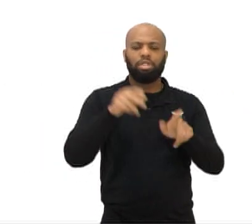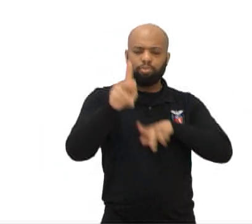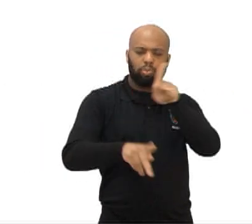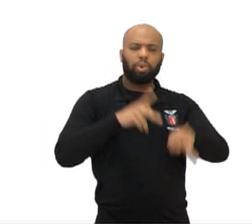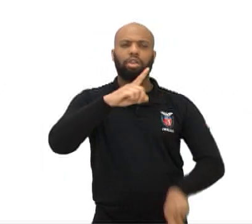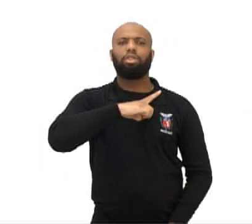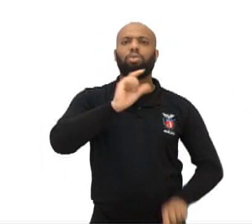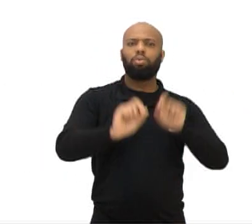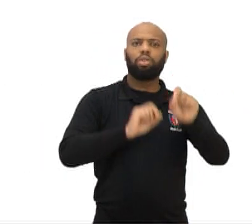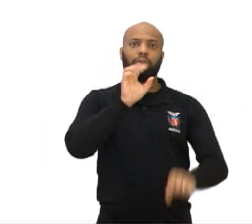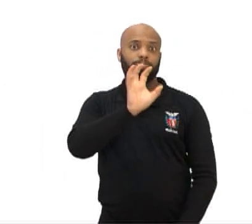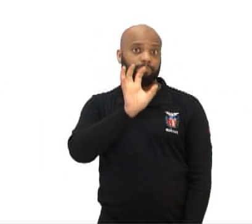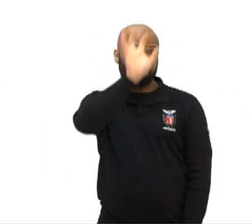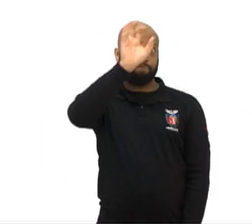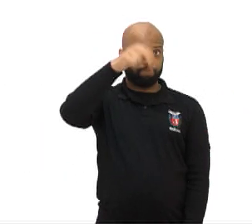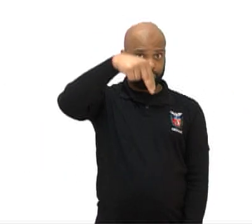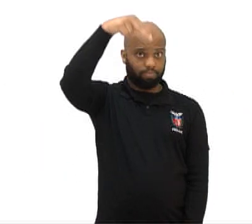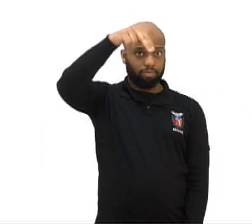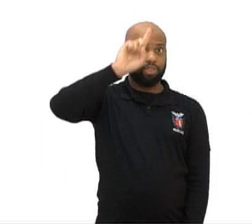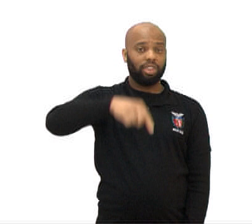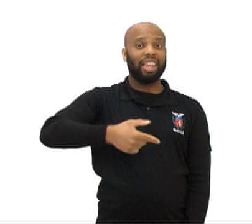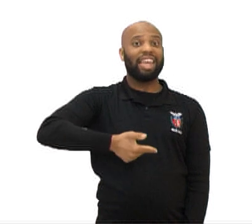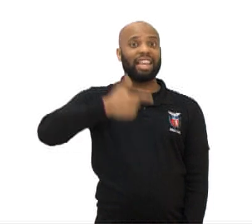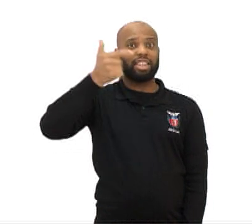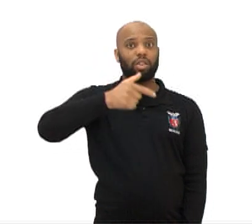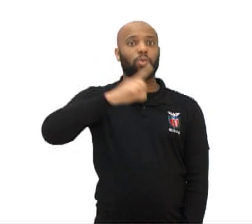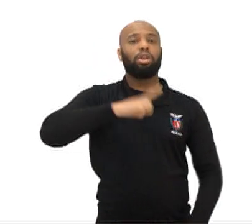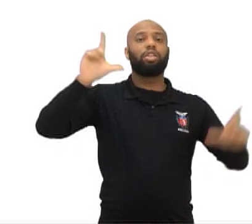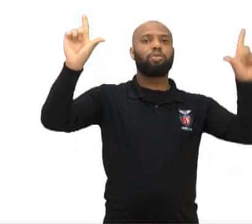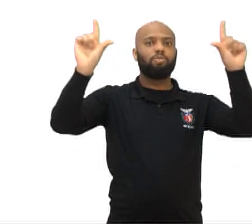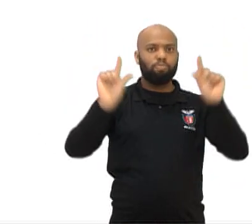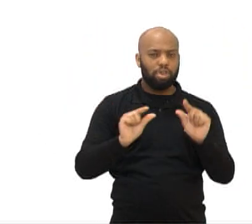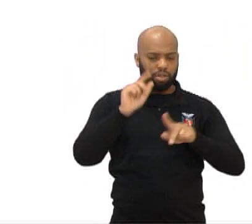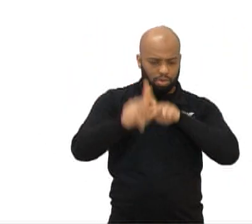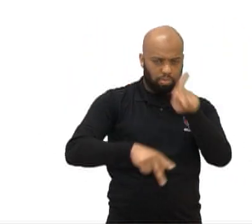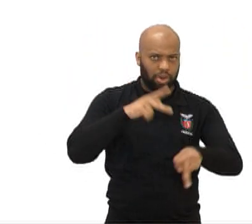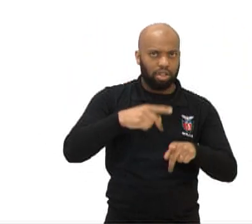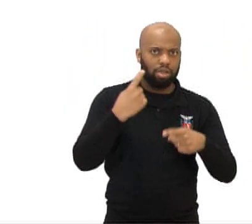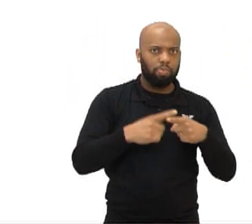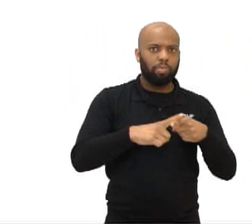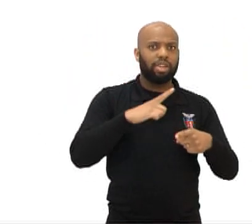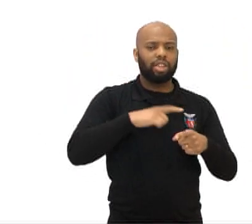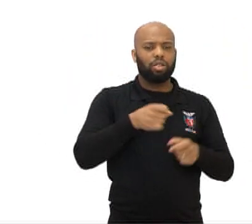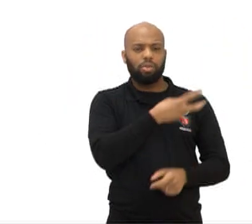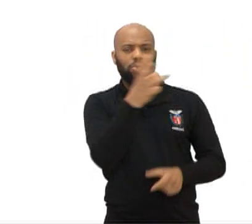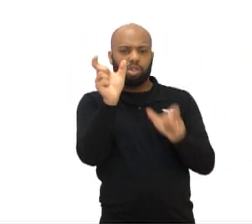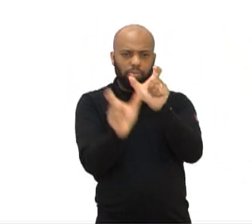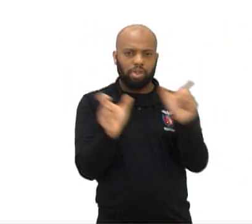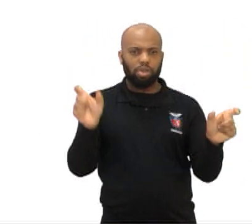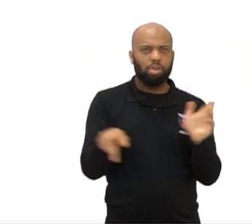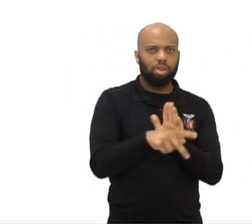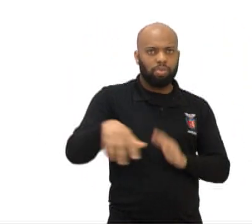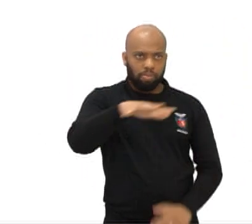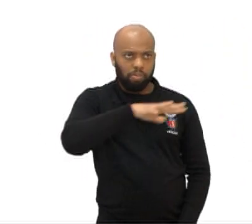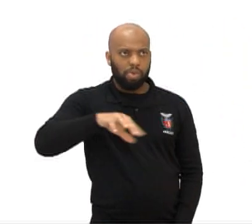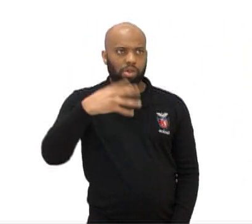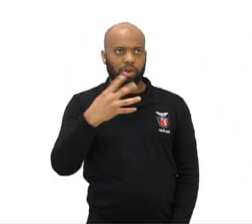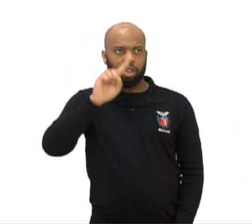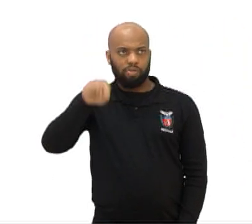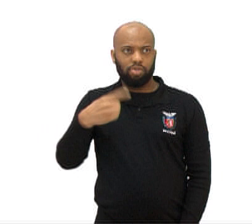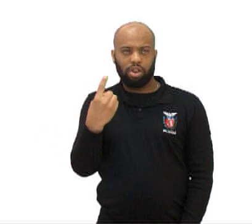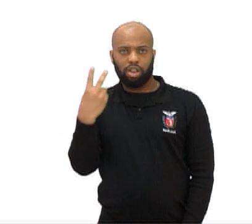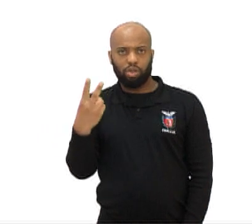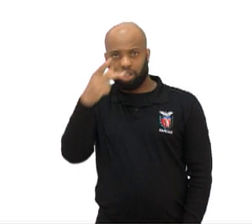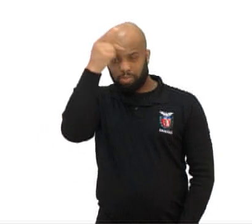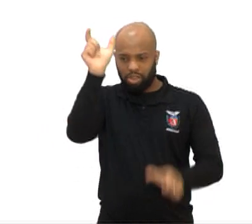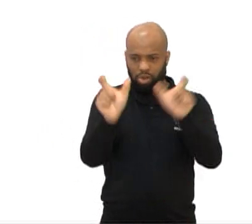lá? Que a região norte é a segunda menos populosa, com uma densidade demográfica de 4,12 habitantes por quilômetro